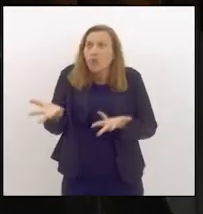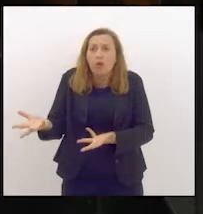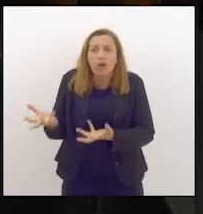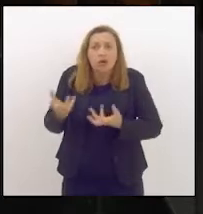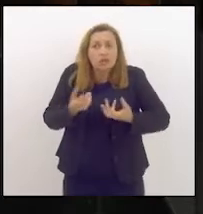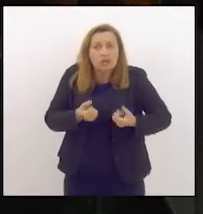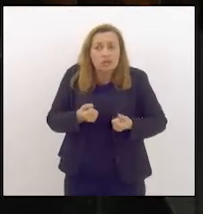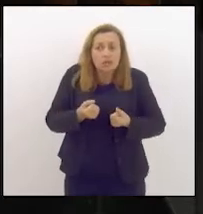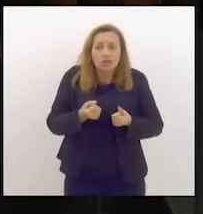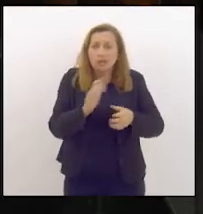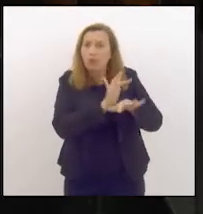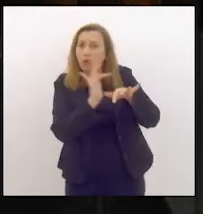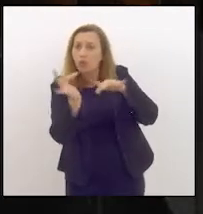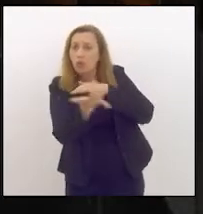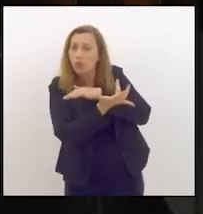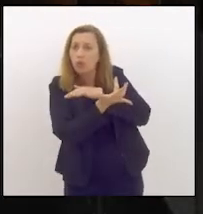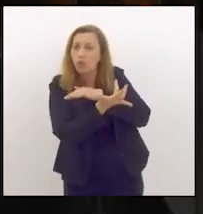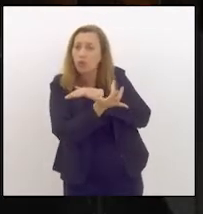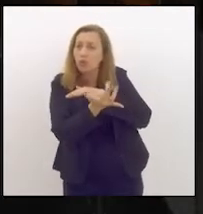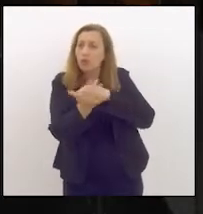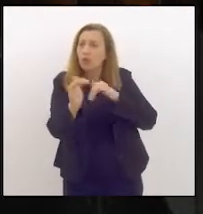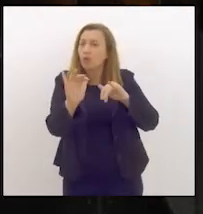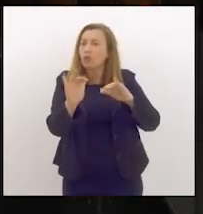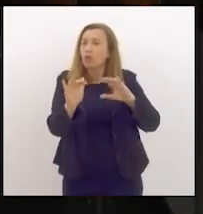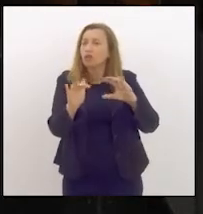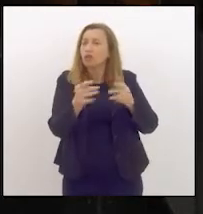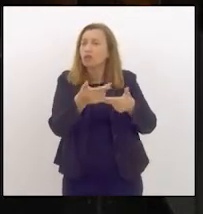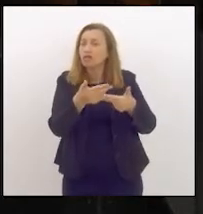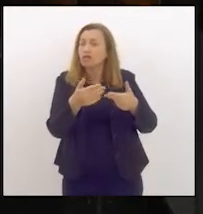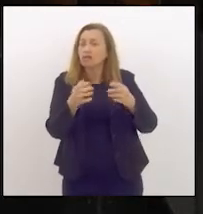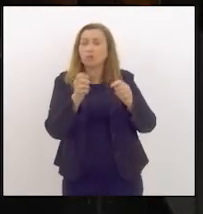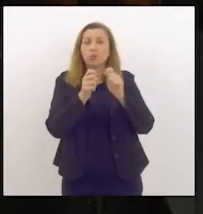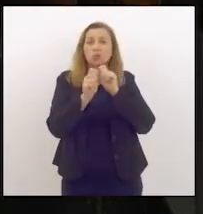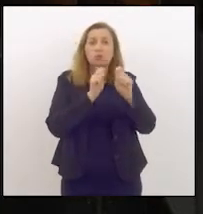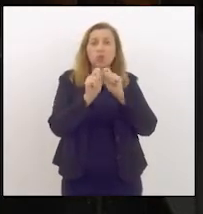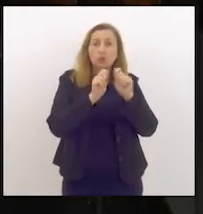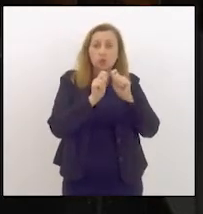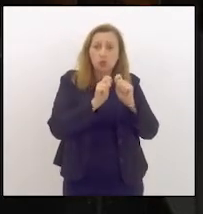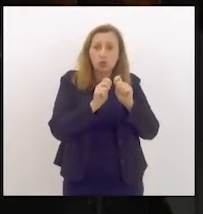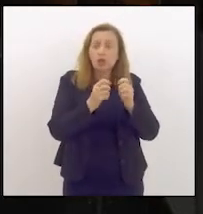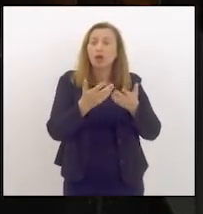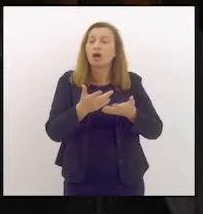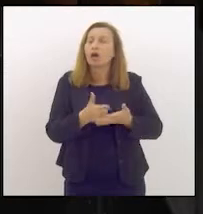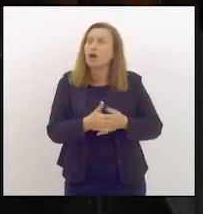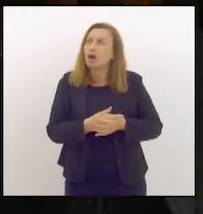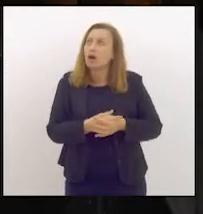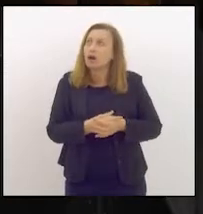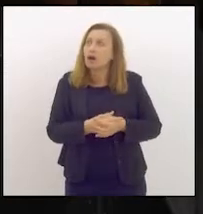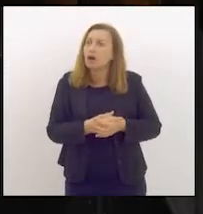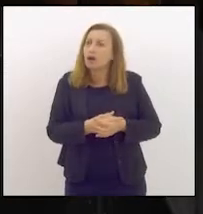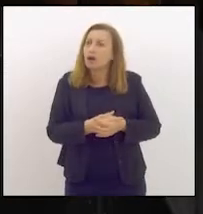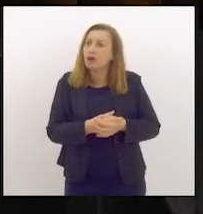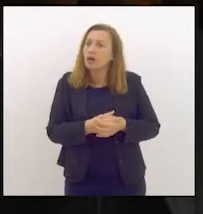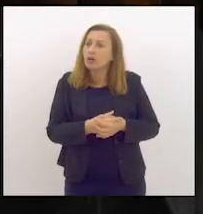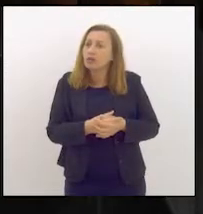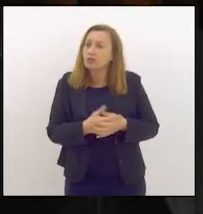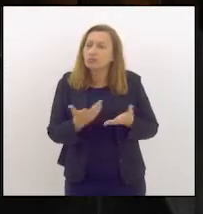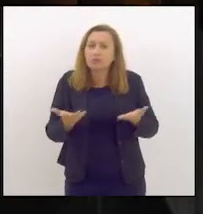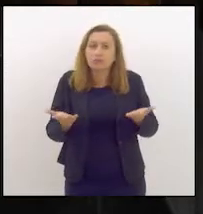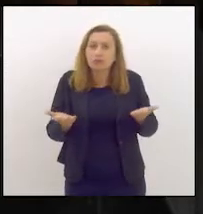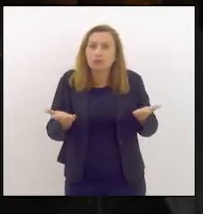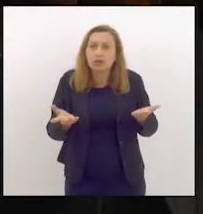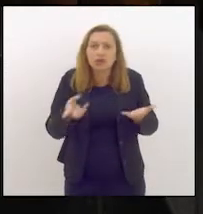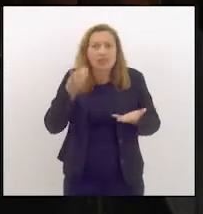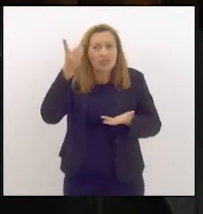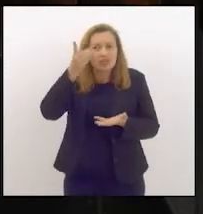receber via redes sociais através da estrela imprensa que a